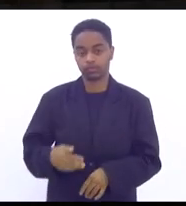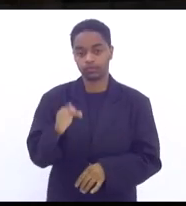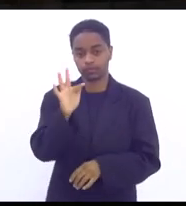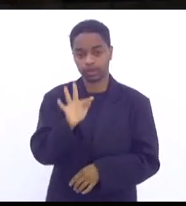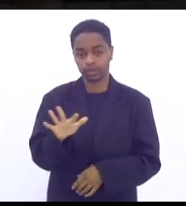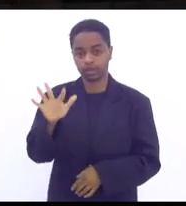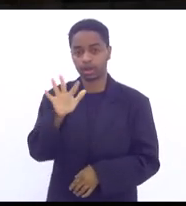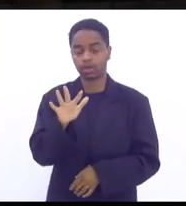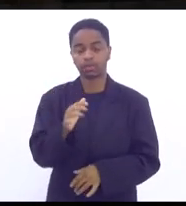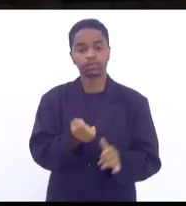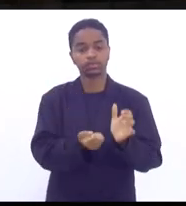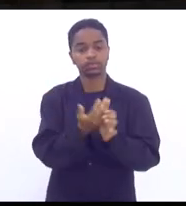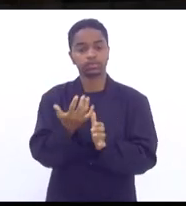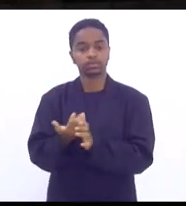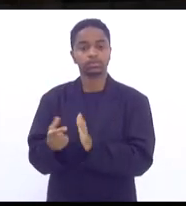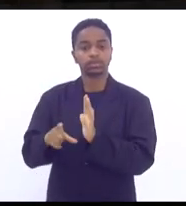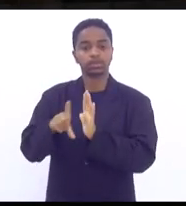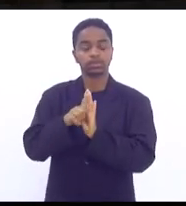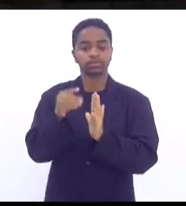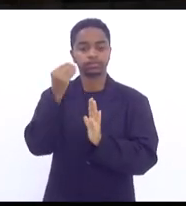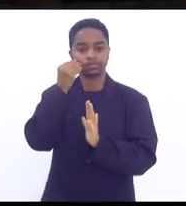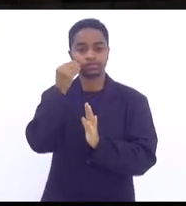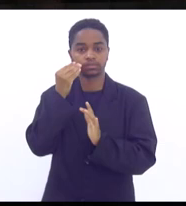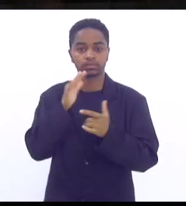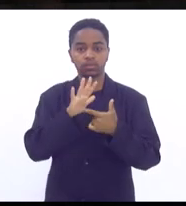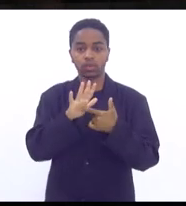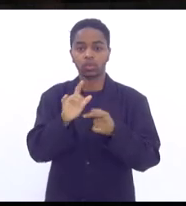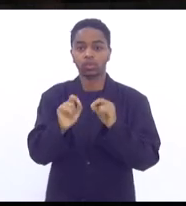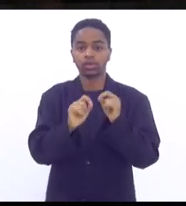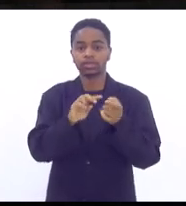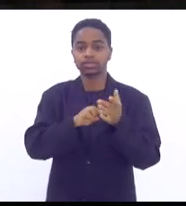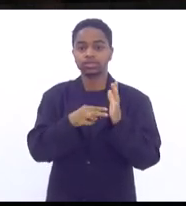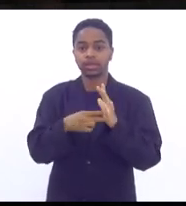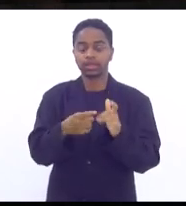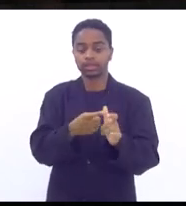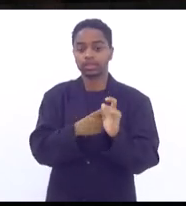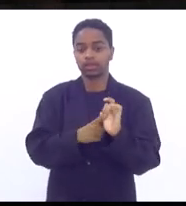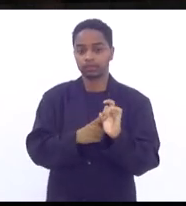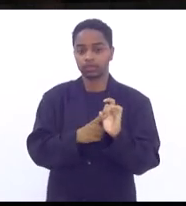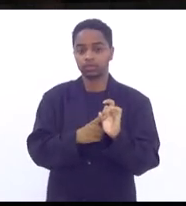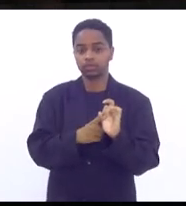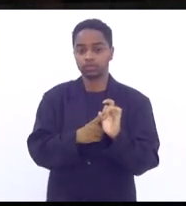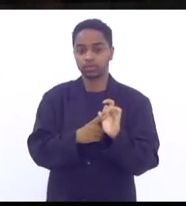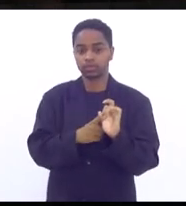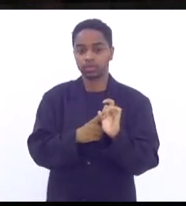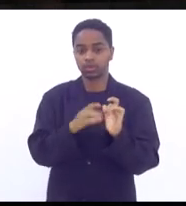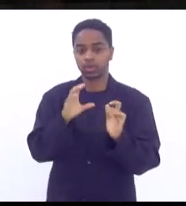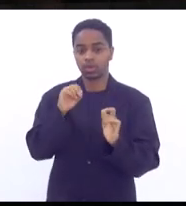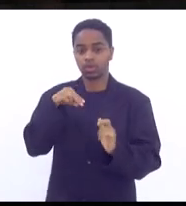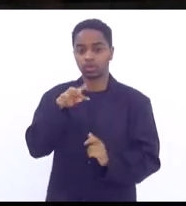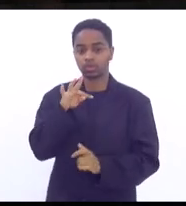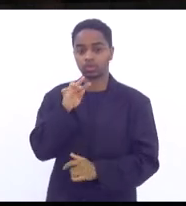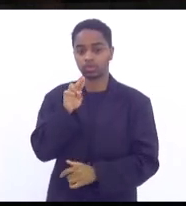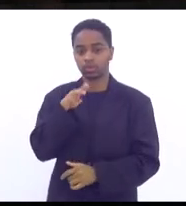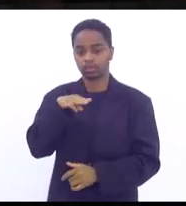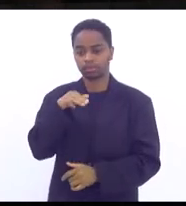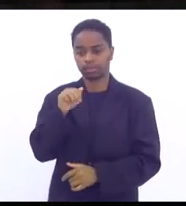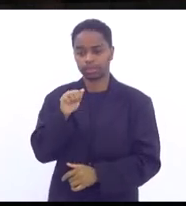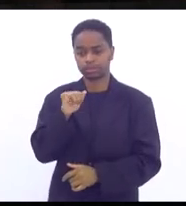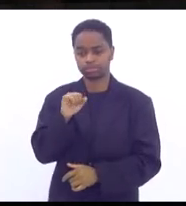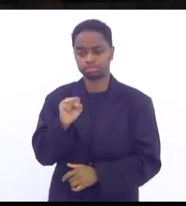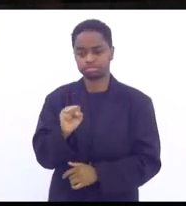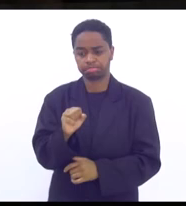legislem para definir o conceito de devedor quanto mais. Porque, se você